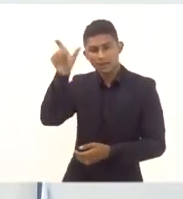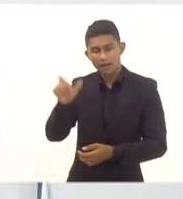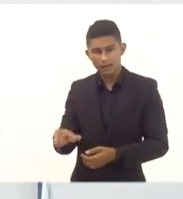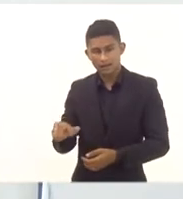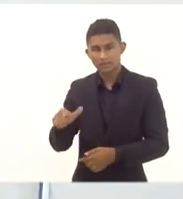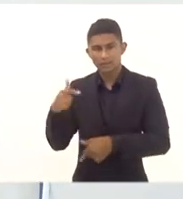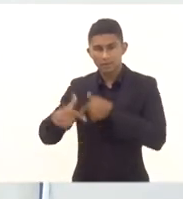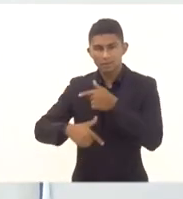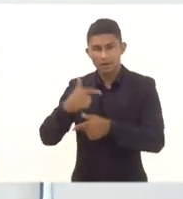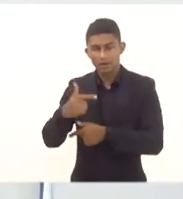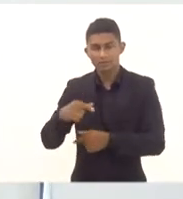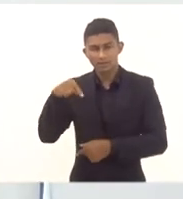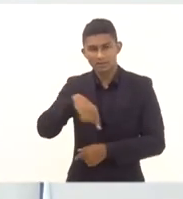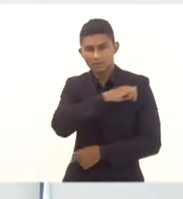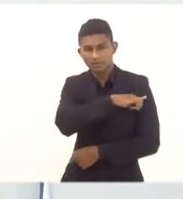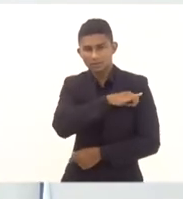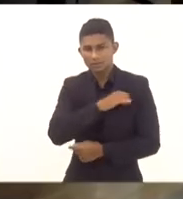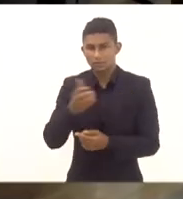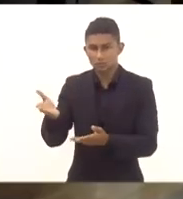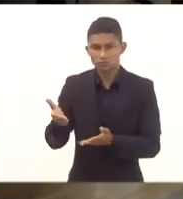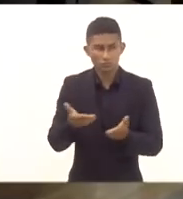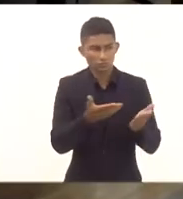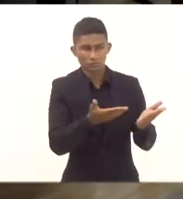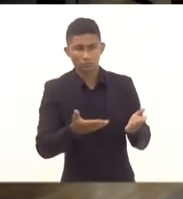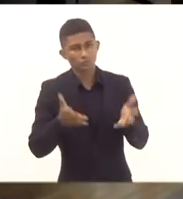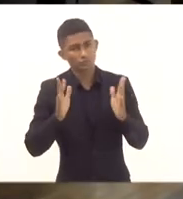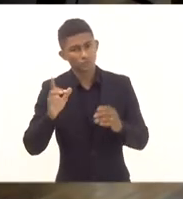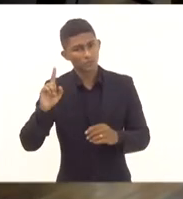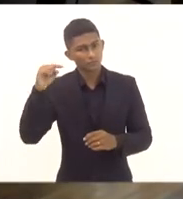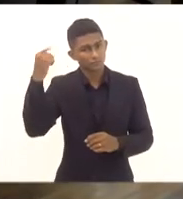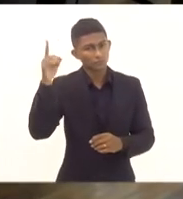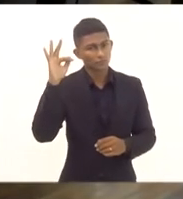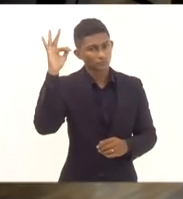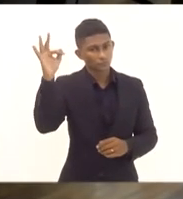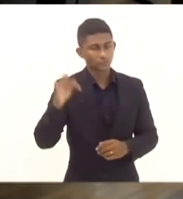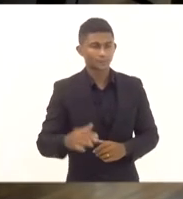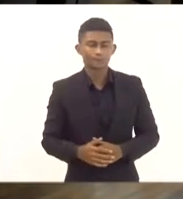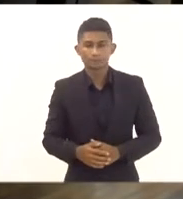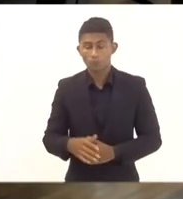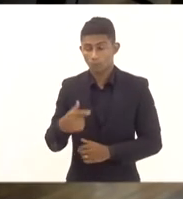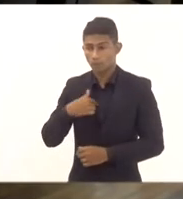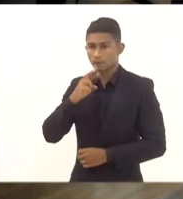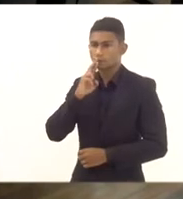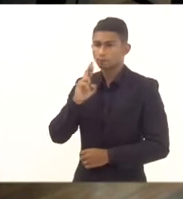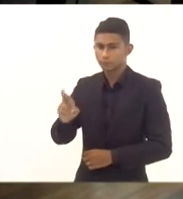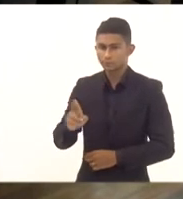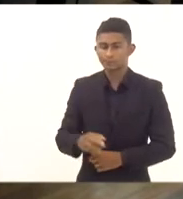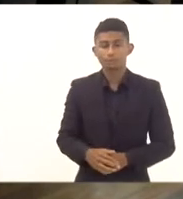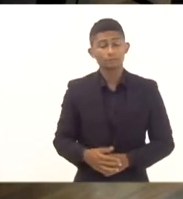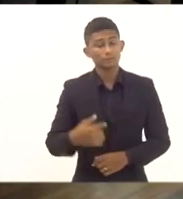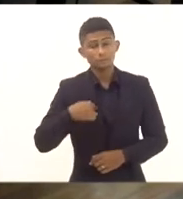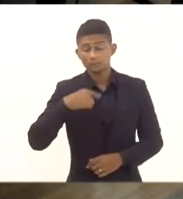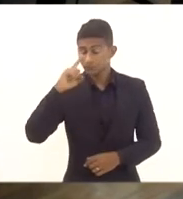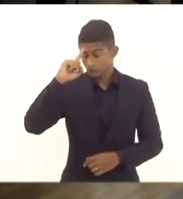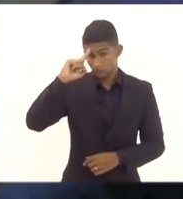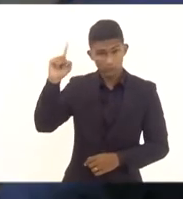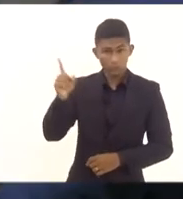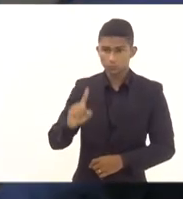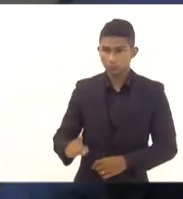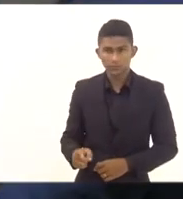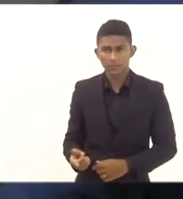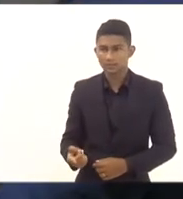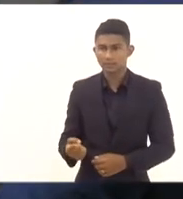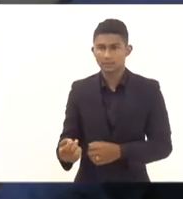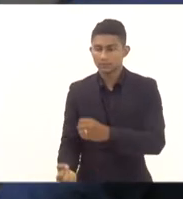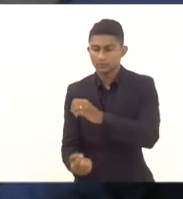do Rio de Janeiro in e respondendo as perguntas eu não tenho ciência se foi eu não foi criado